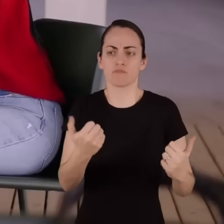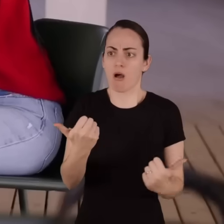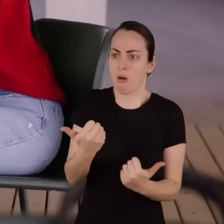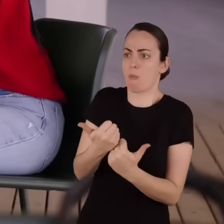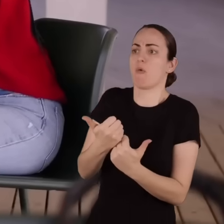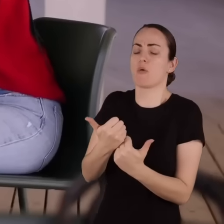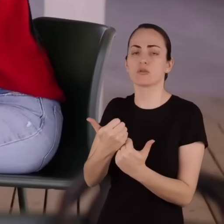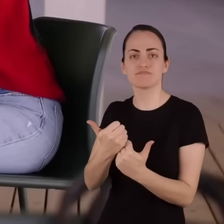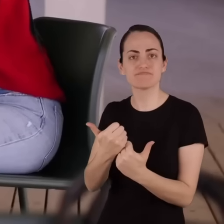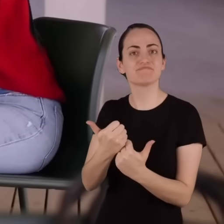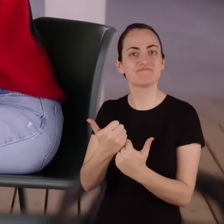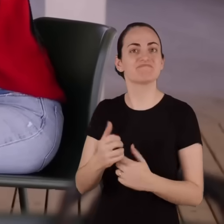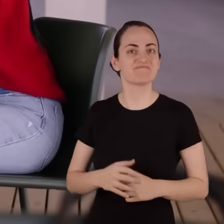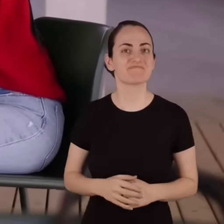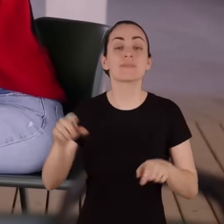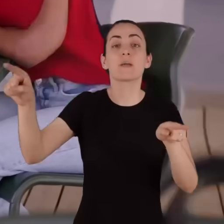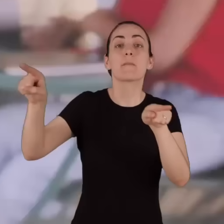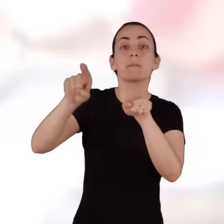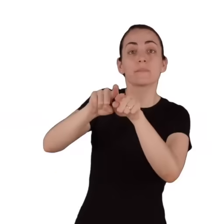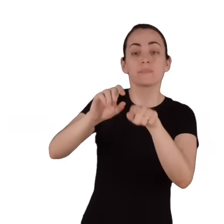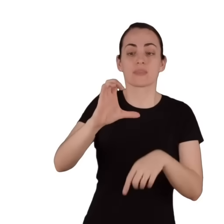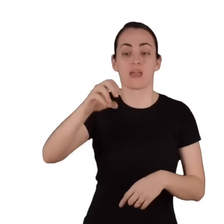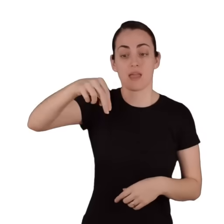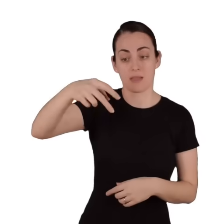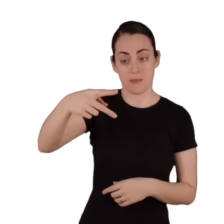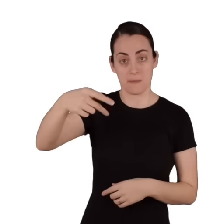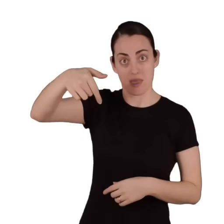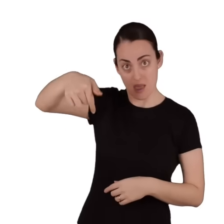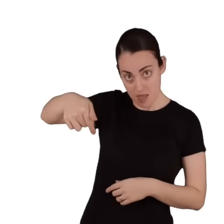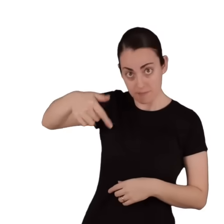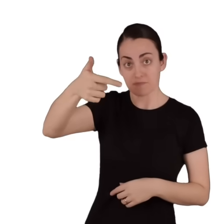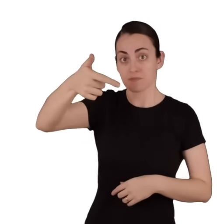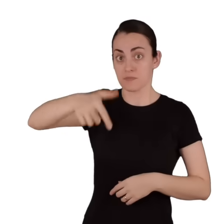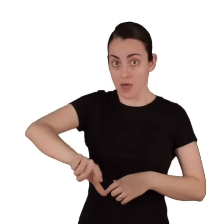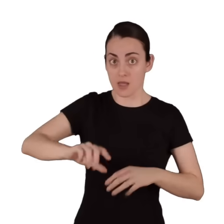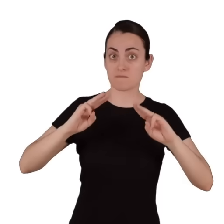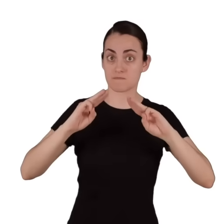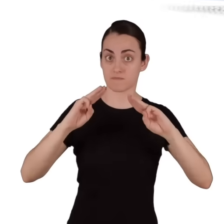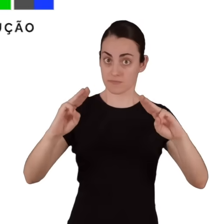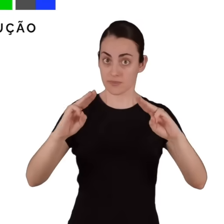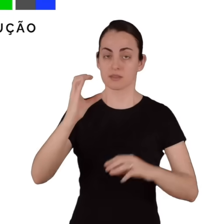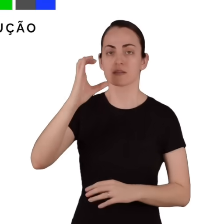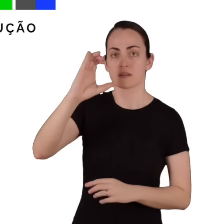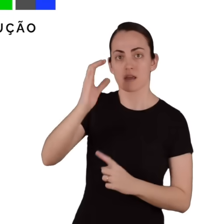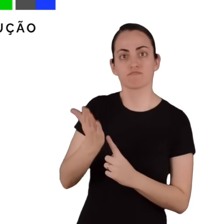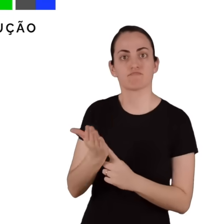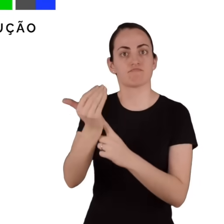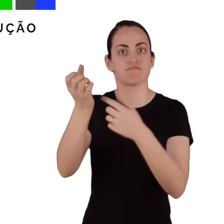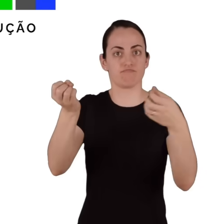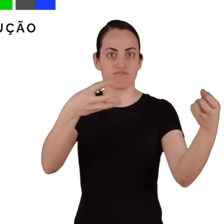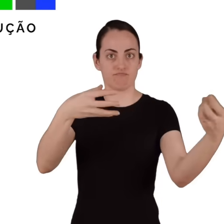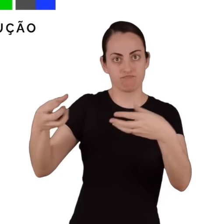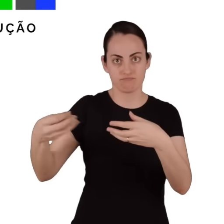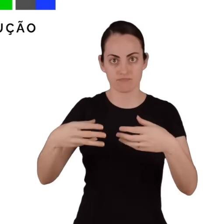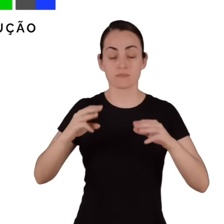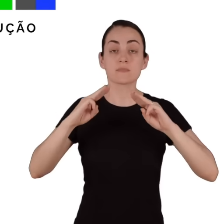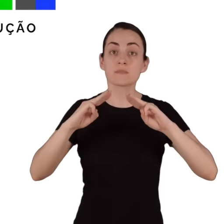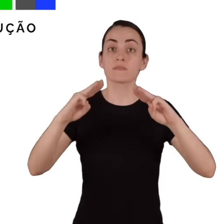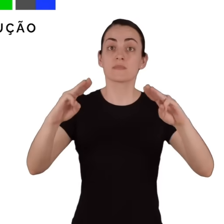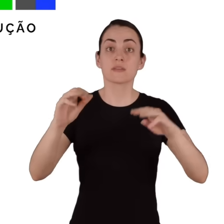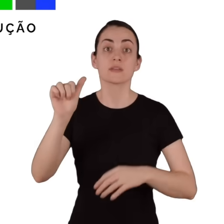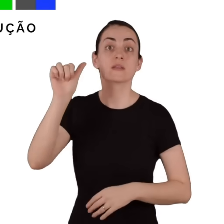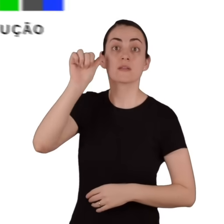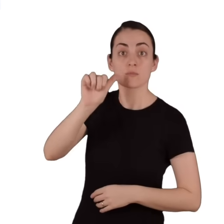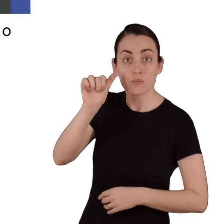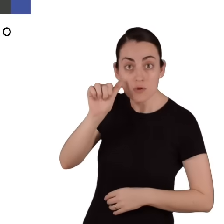engajadas nessa causa. Realizado em parceria entre o CNPq, o Ministério da Ciência, Tecnologia e